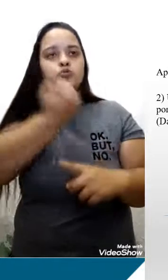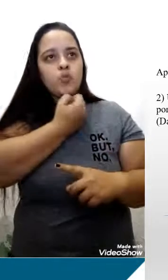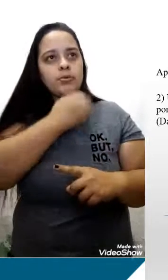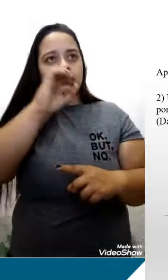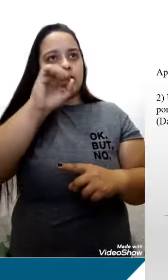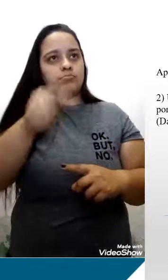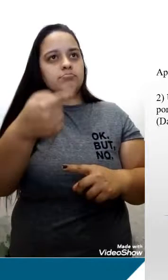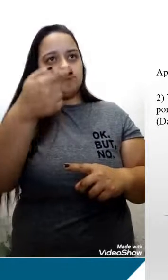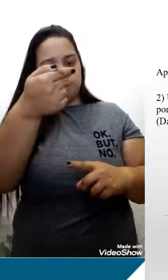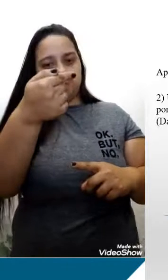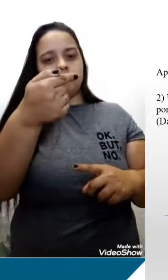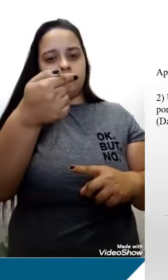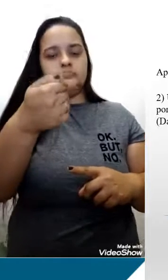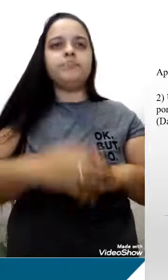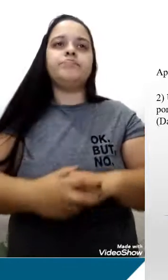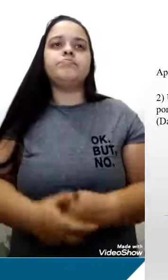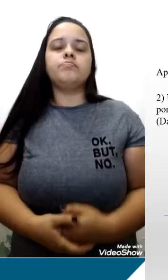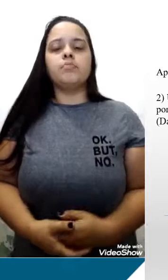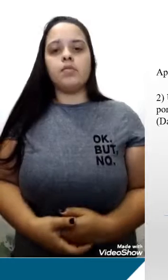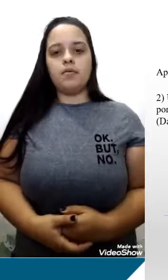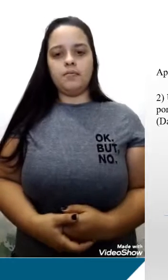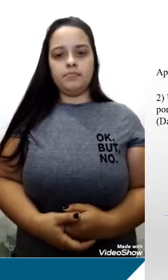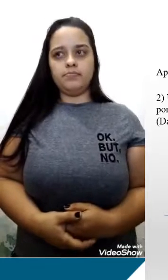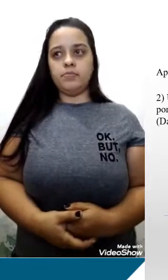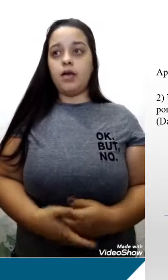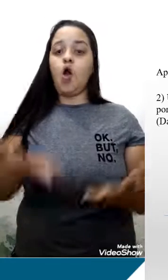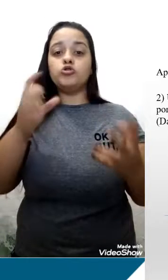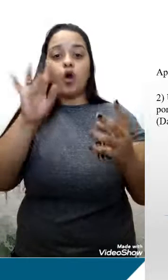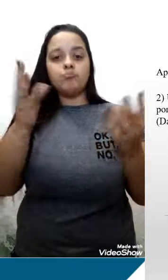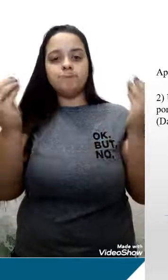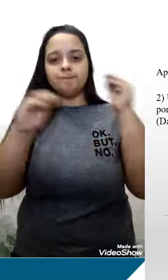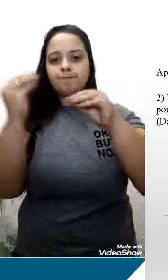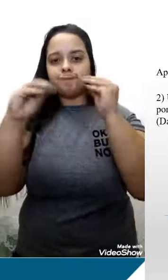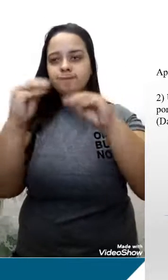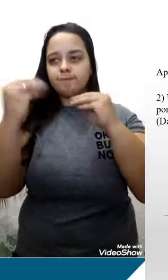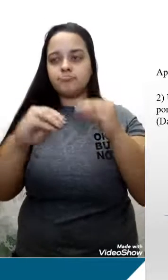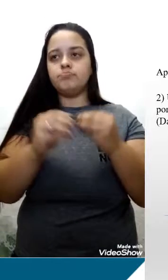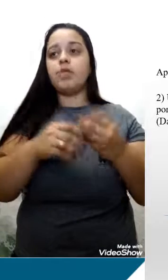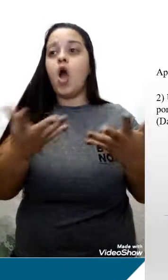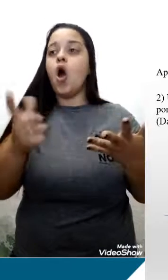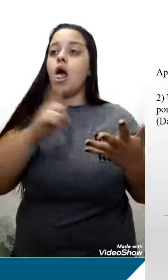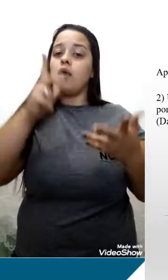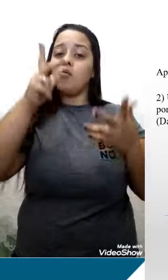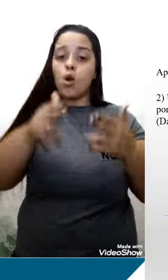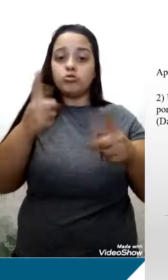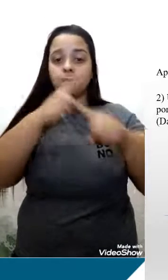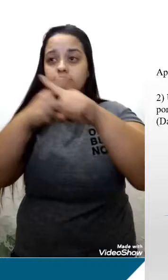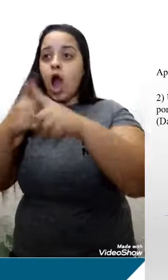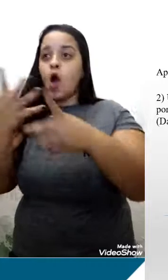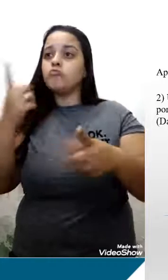graus é igual a 0,7. Então, só substituir. Daí nós temos que o trabalho é